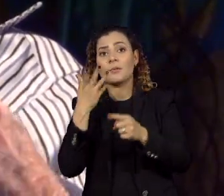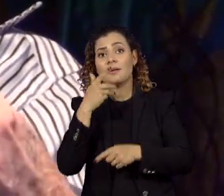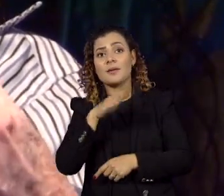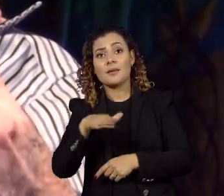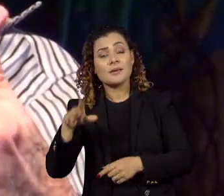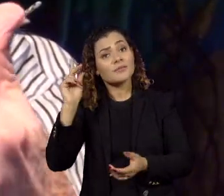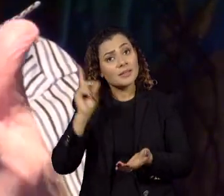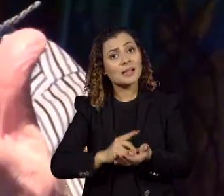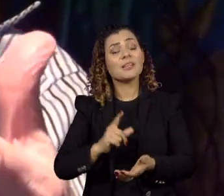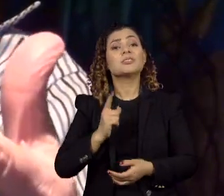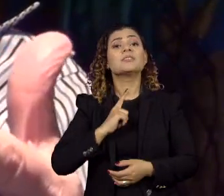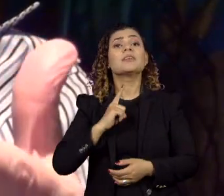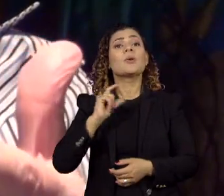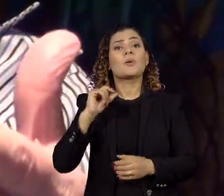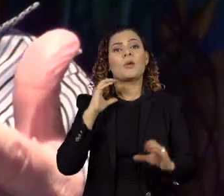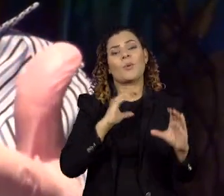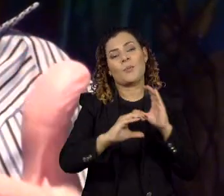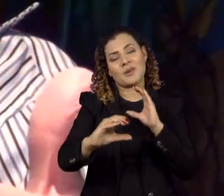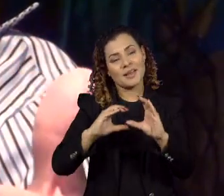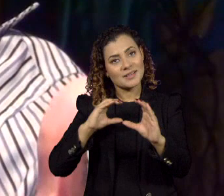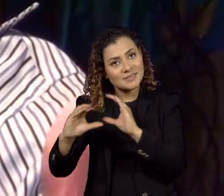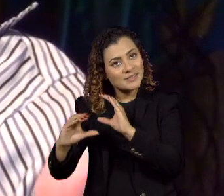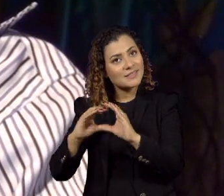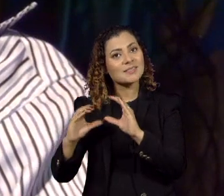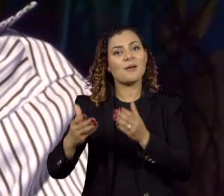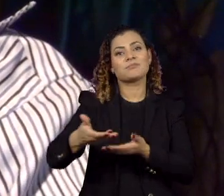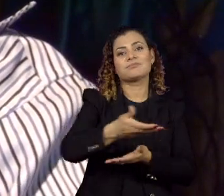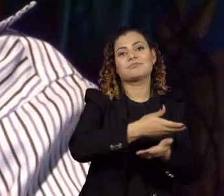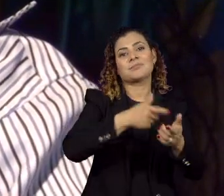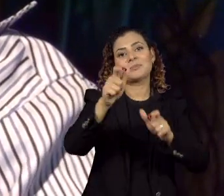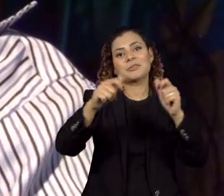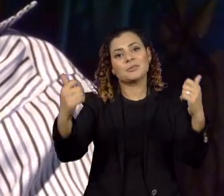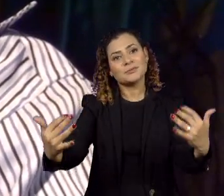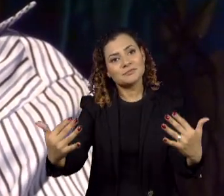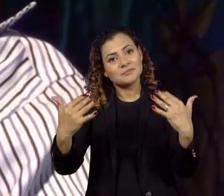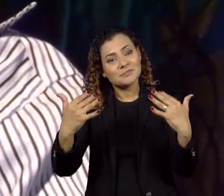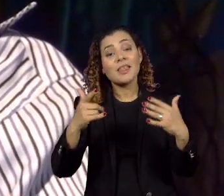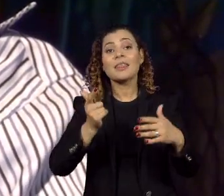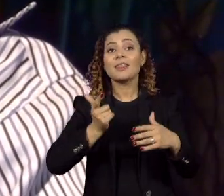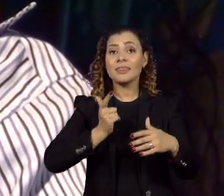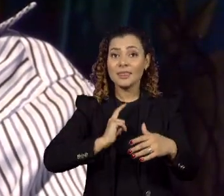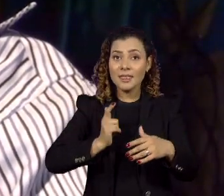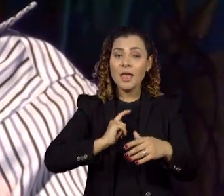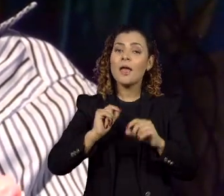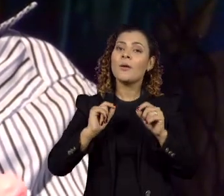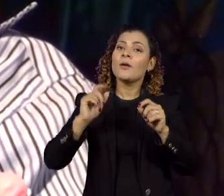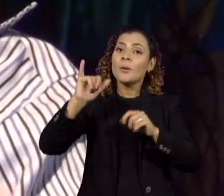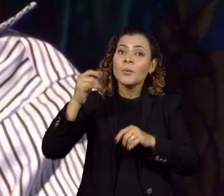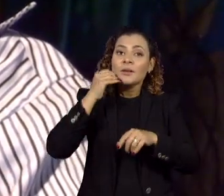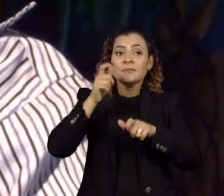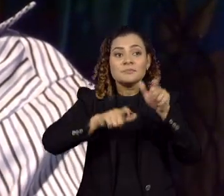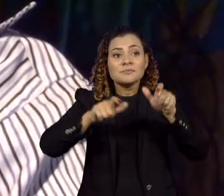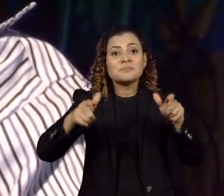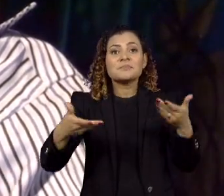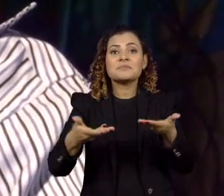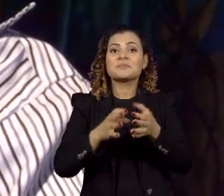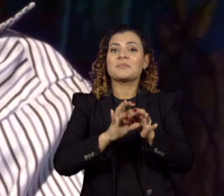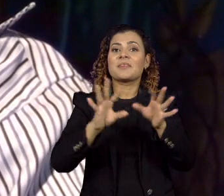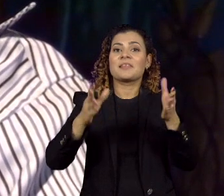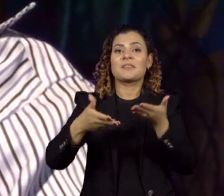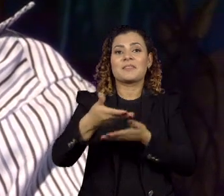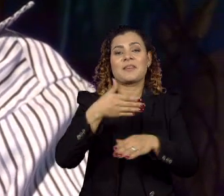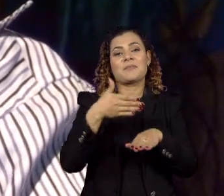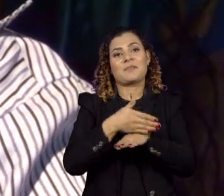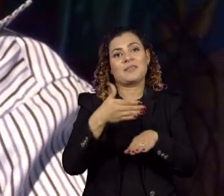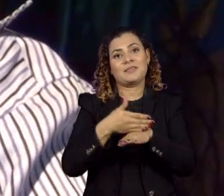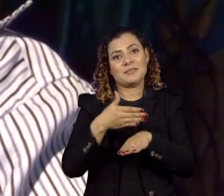que tem comunicação grande com o público, que tem espaço para o público ser participativo,